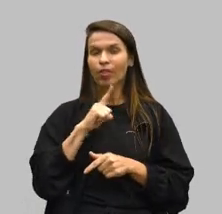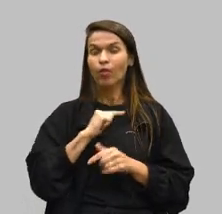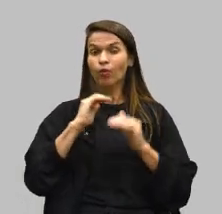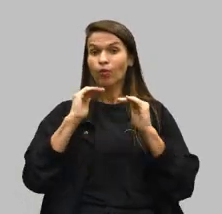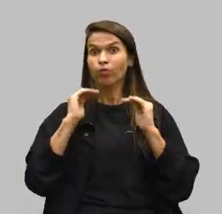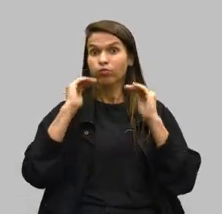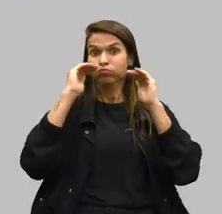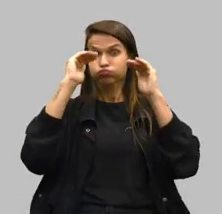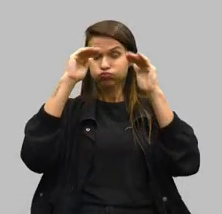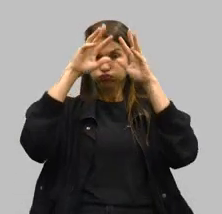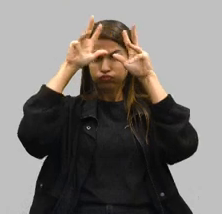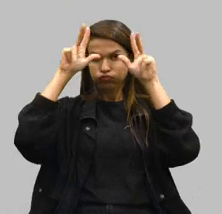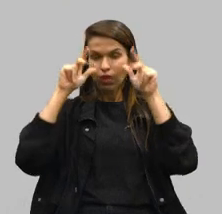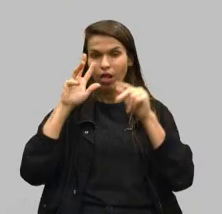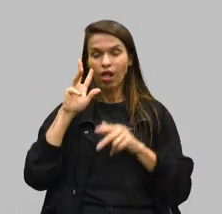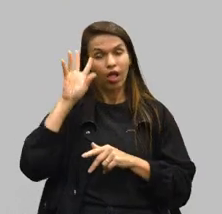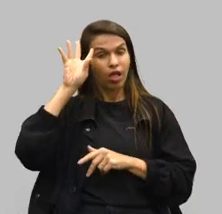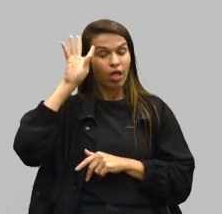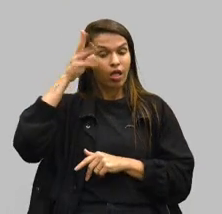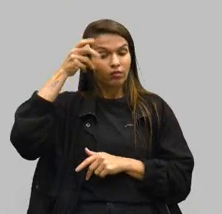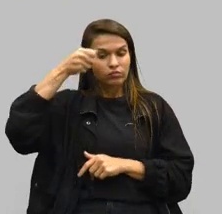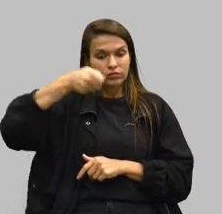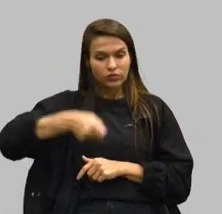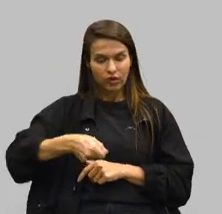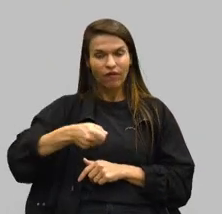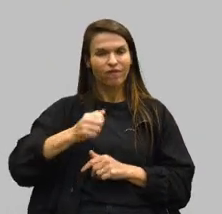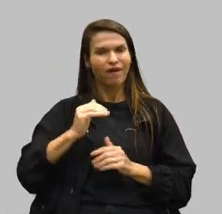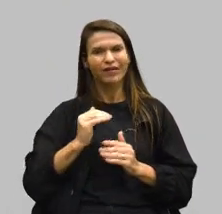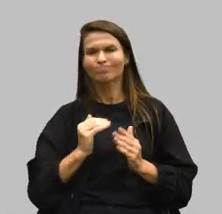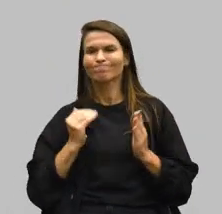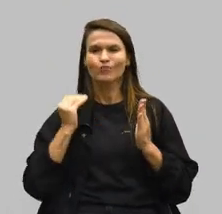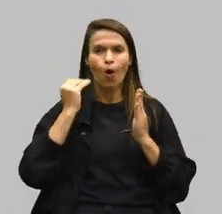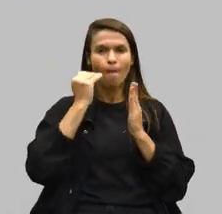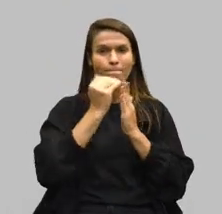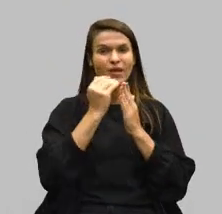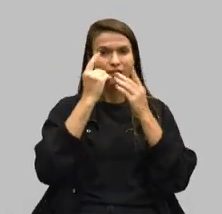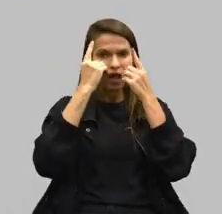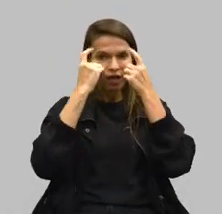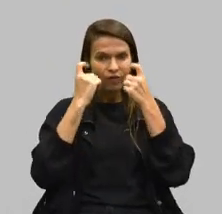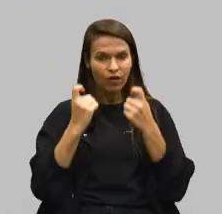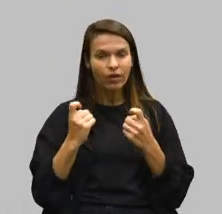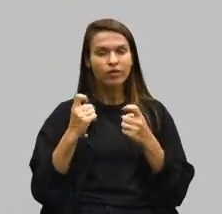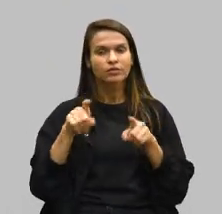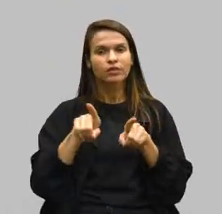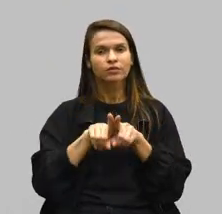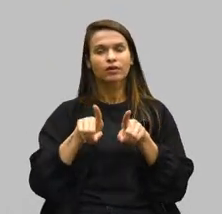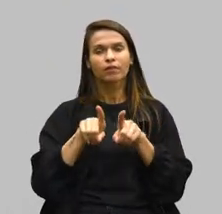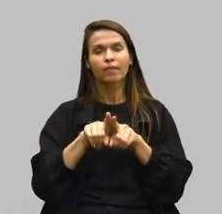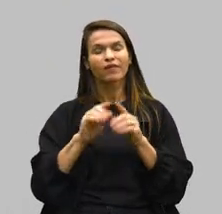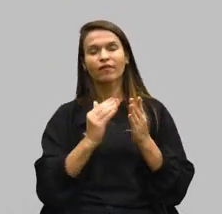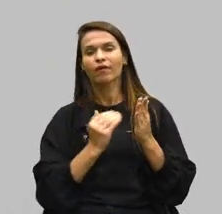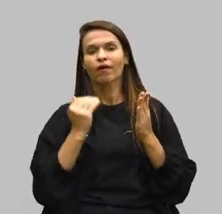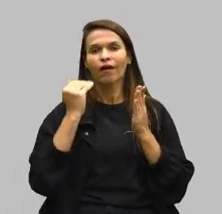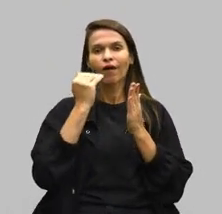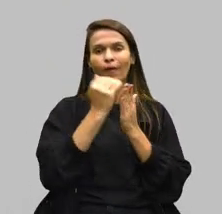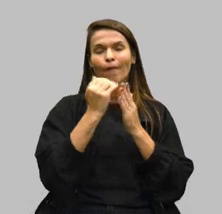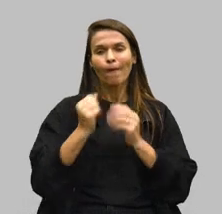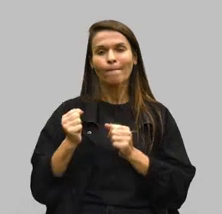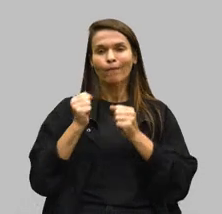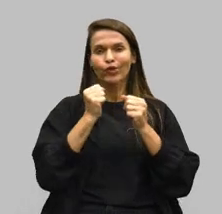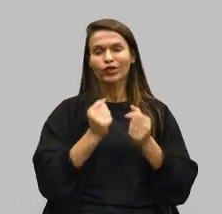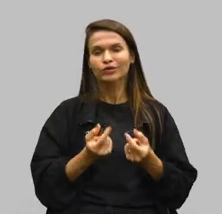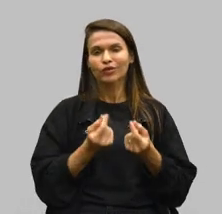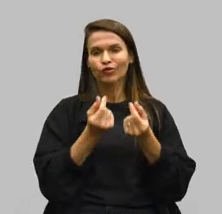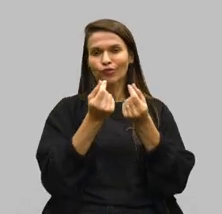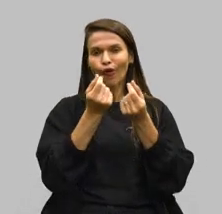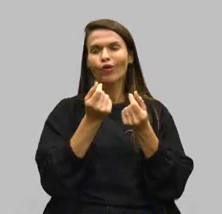toma uma decisão ao meu ver que vai aumentar a violência que vai aumentar eh o potencial econômico do